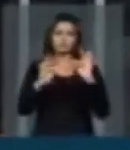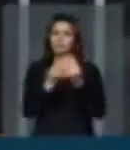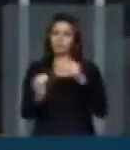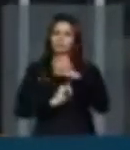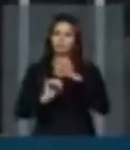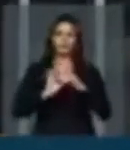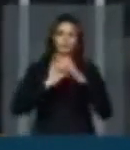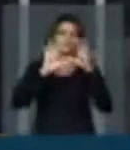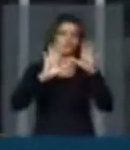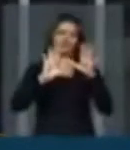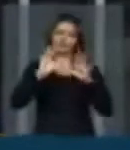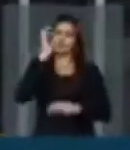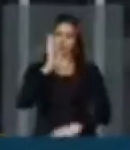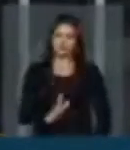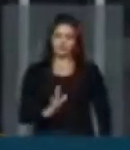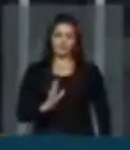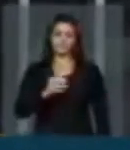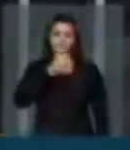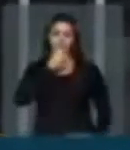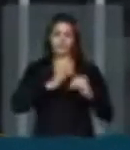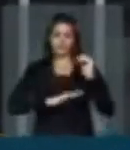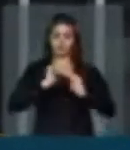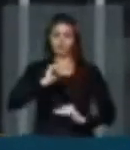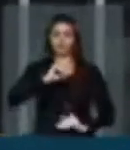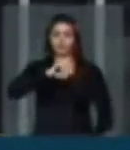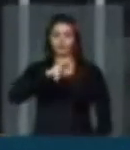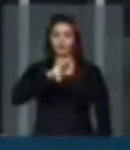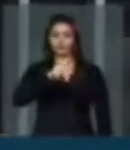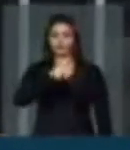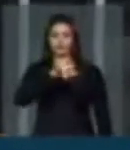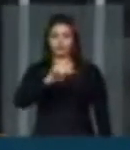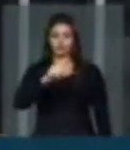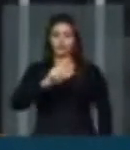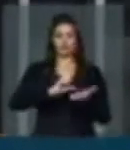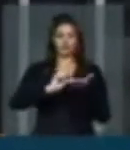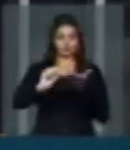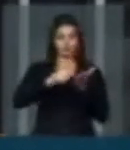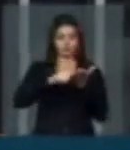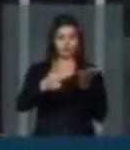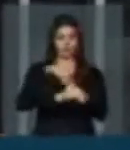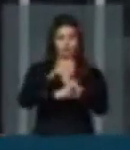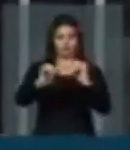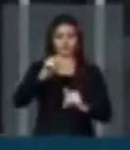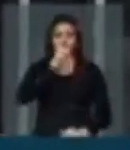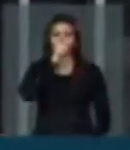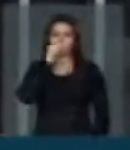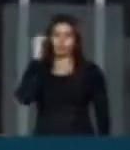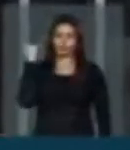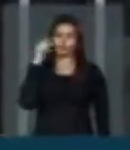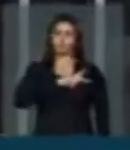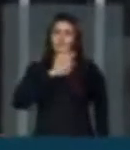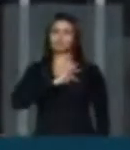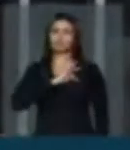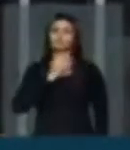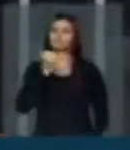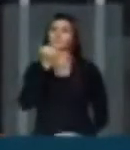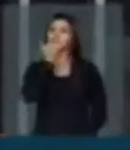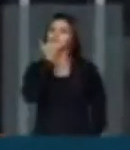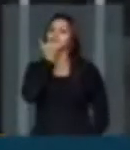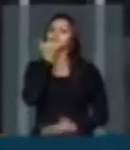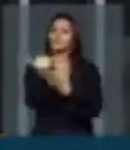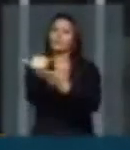republicanas. Como bem lembrou o jornalista Zuenir Ventura, em artigo publicado no último sábado, o PT precisa pedir desculpas à